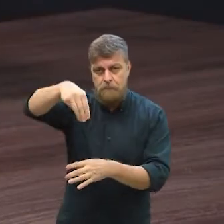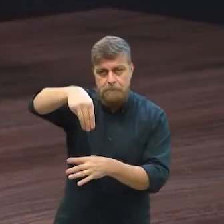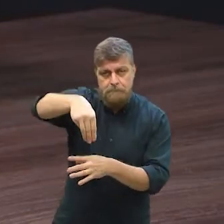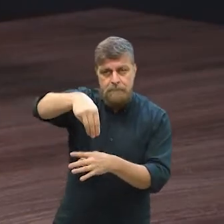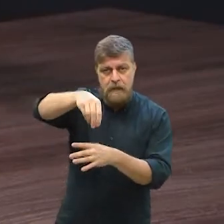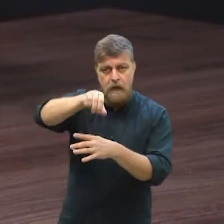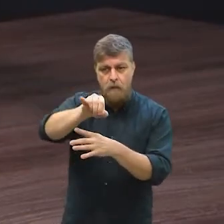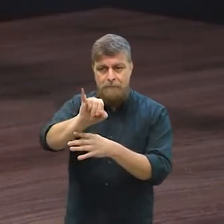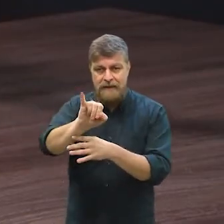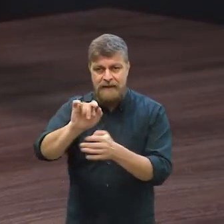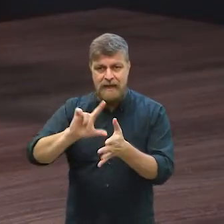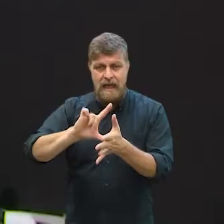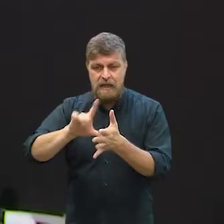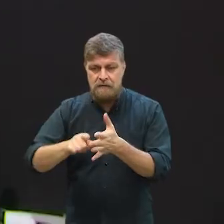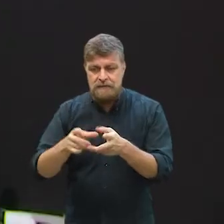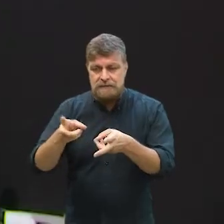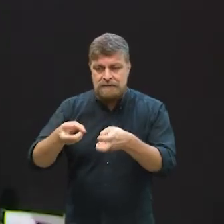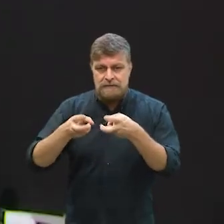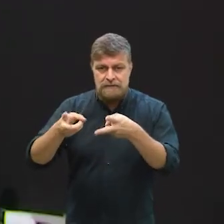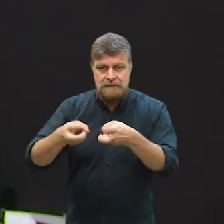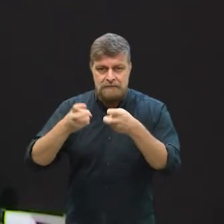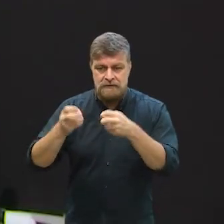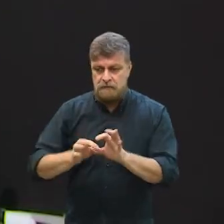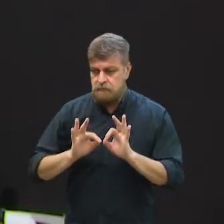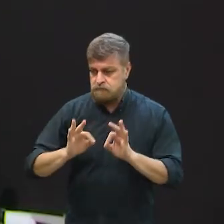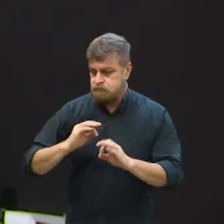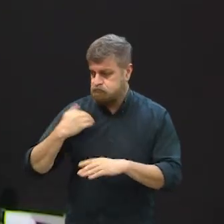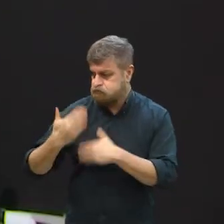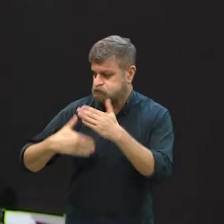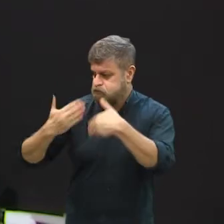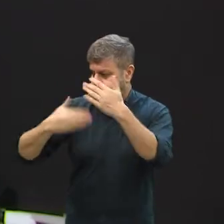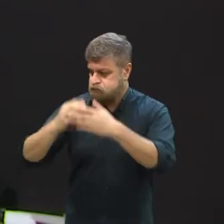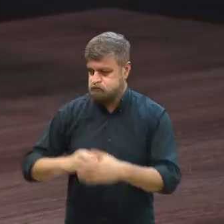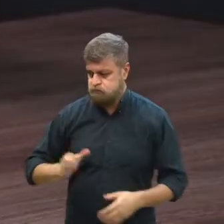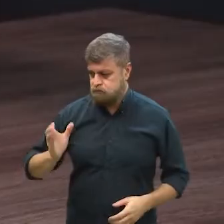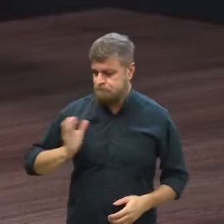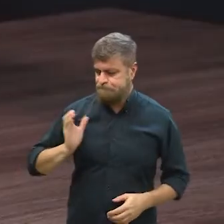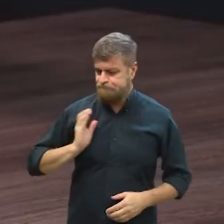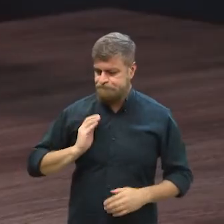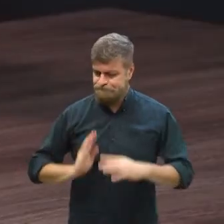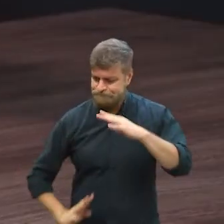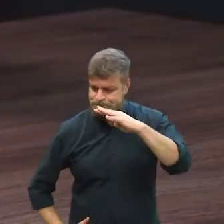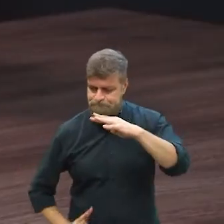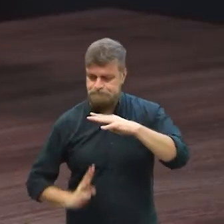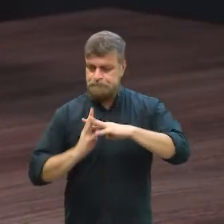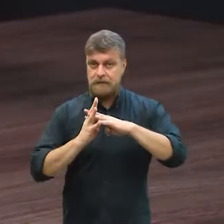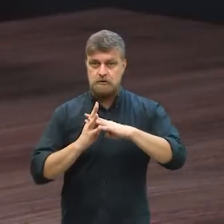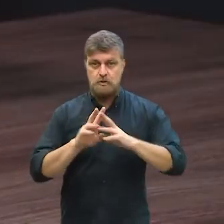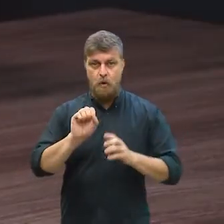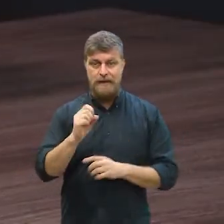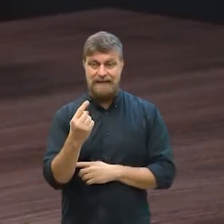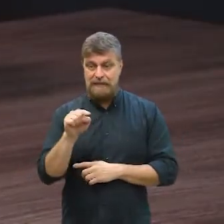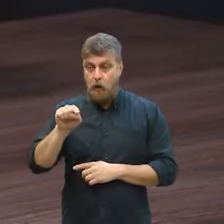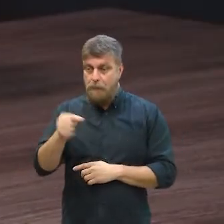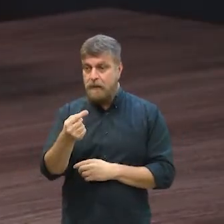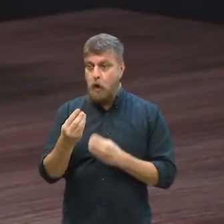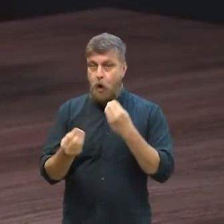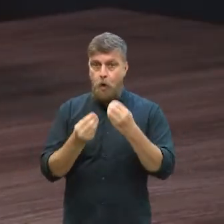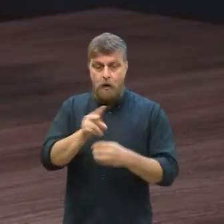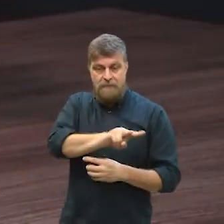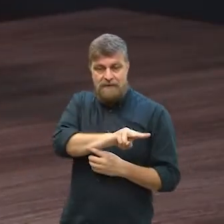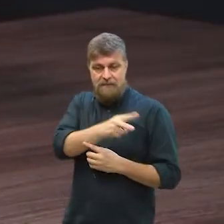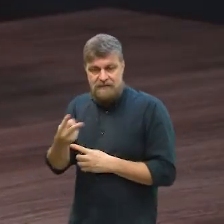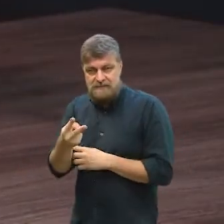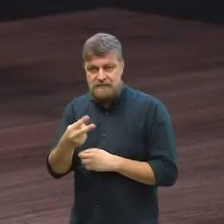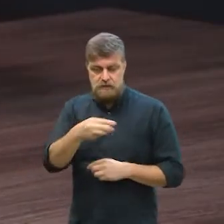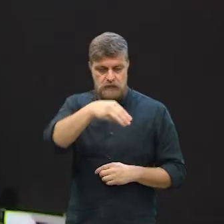depois esse faturamento, ela percebe que o negócio deu certo, esse faturamento está aumentando. Como é possível então ela fazer